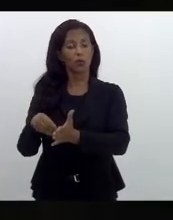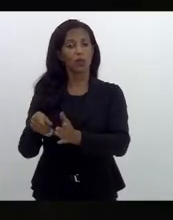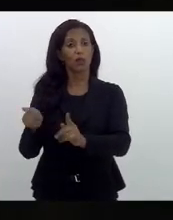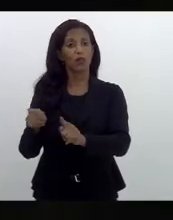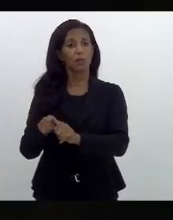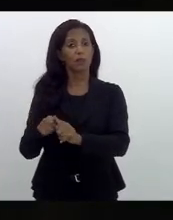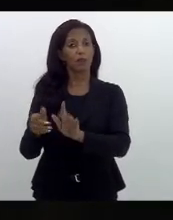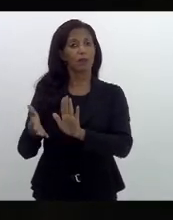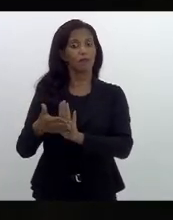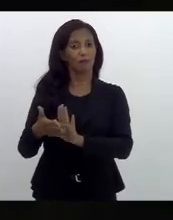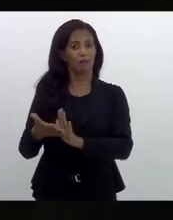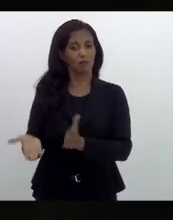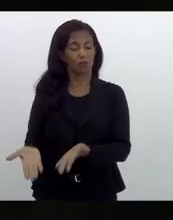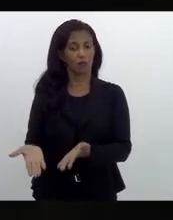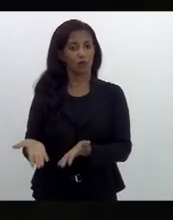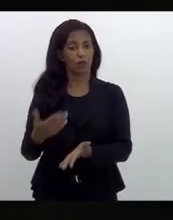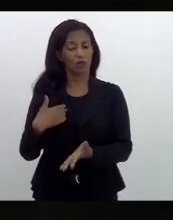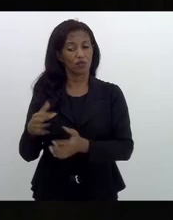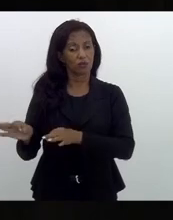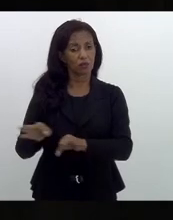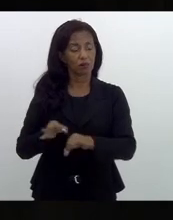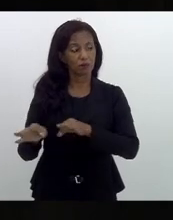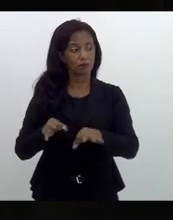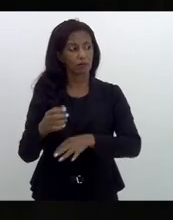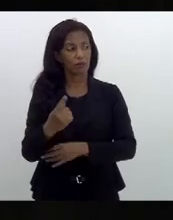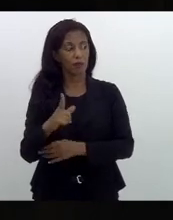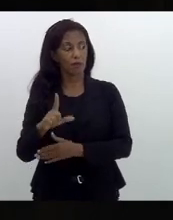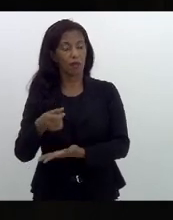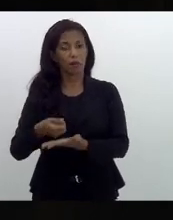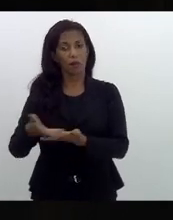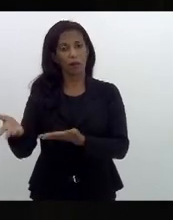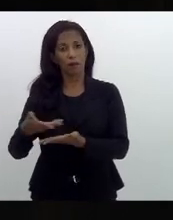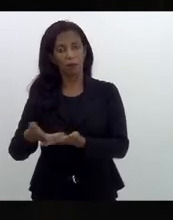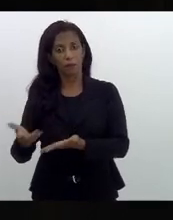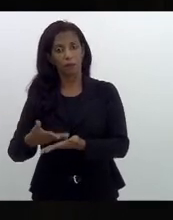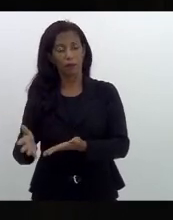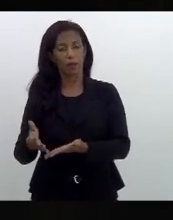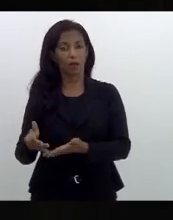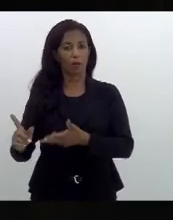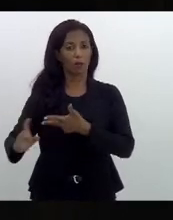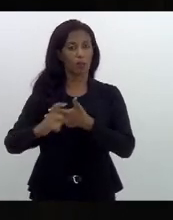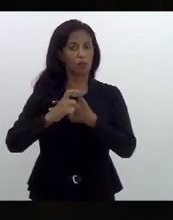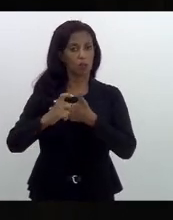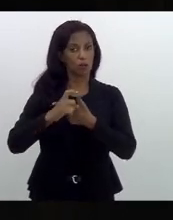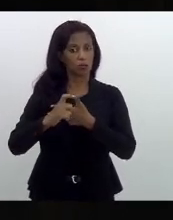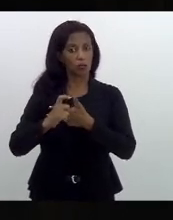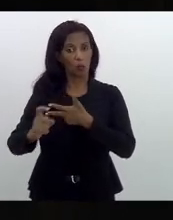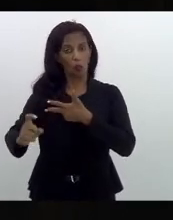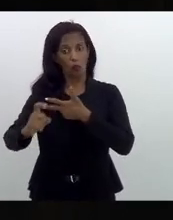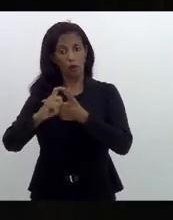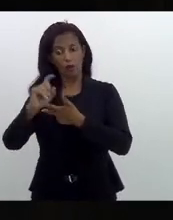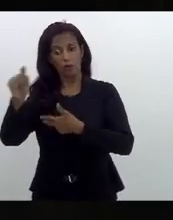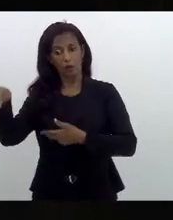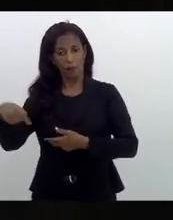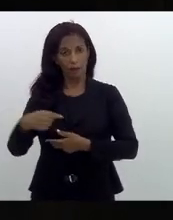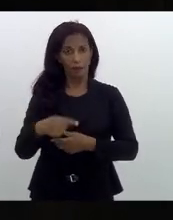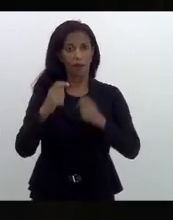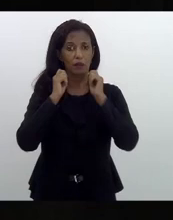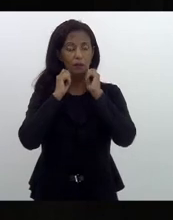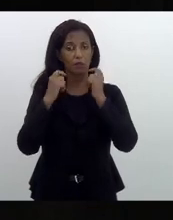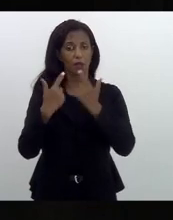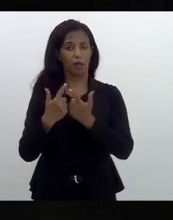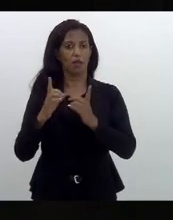tá e aí a gente está fazendo o projeto para encaminhar para o executivo para o executivo mandar para casa para ter a